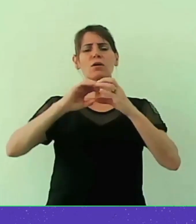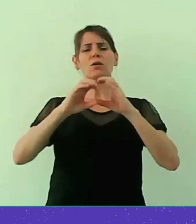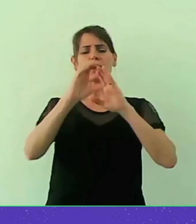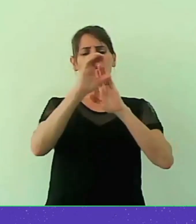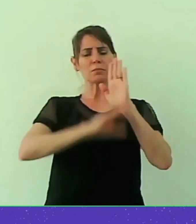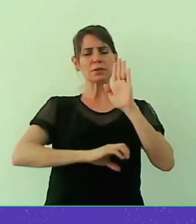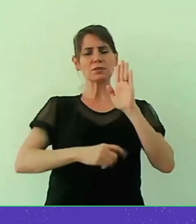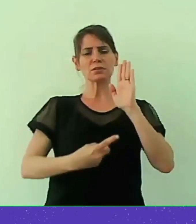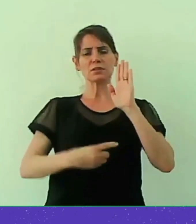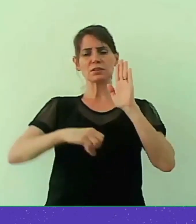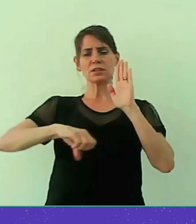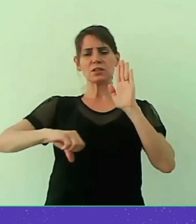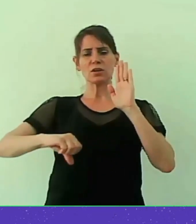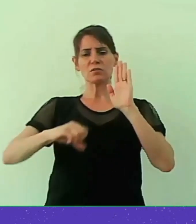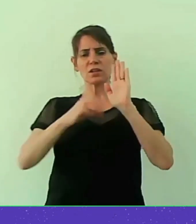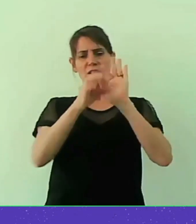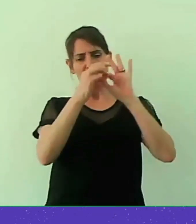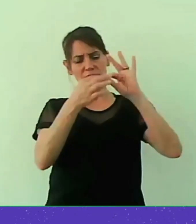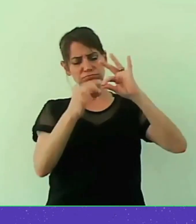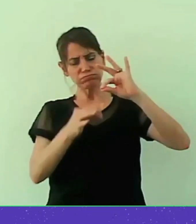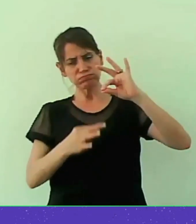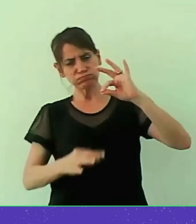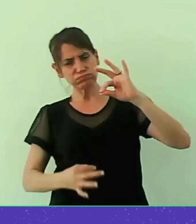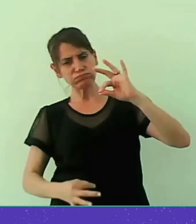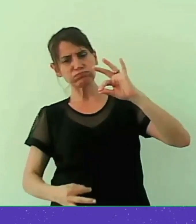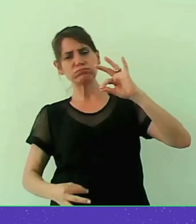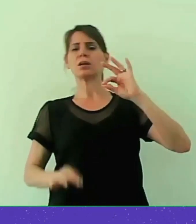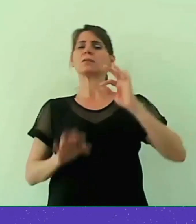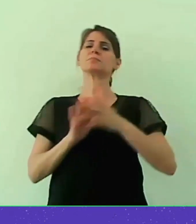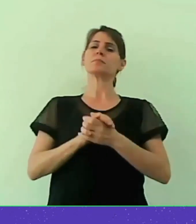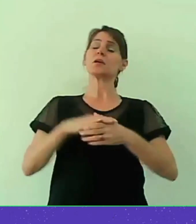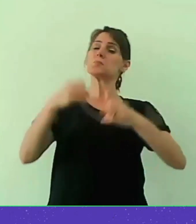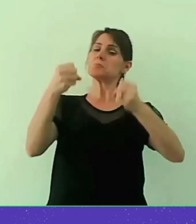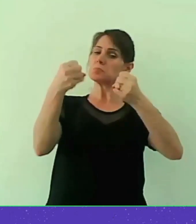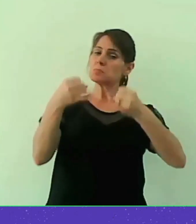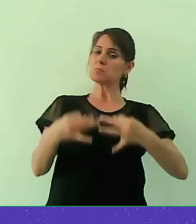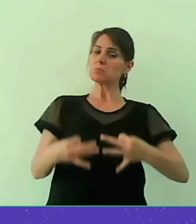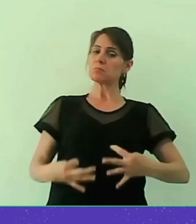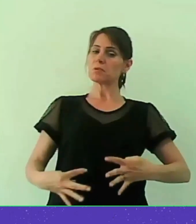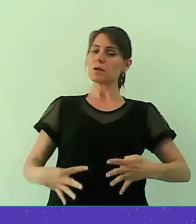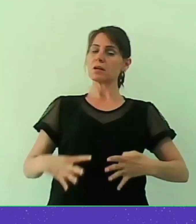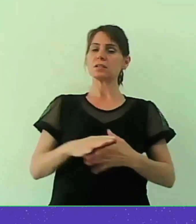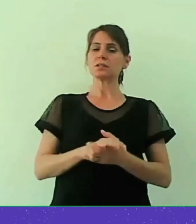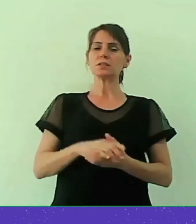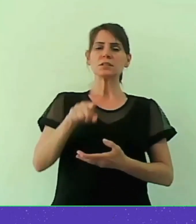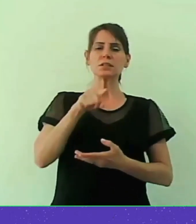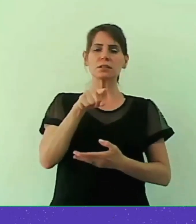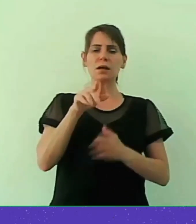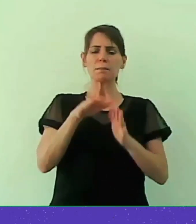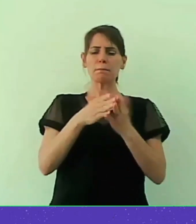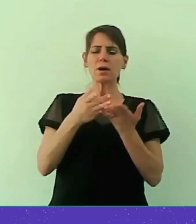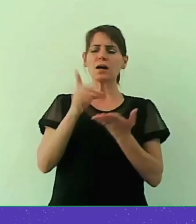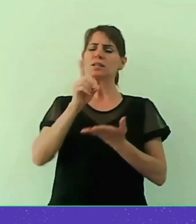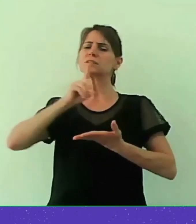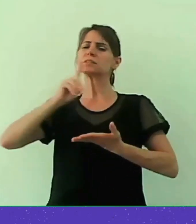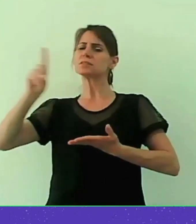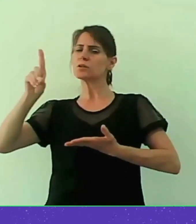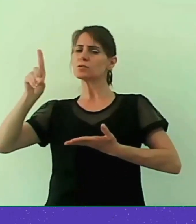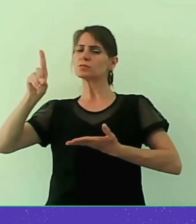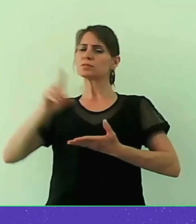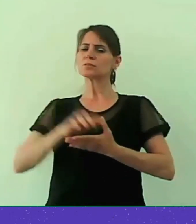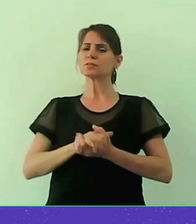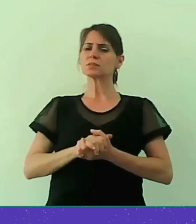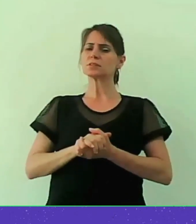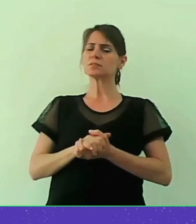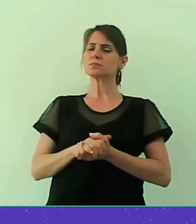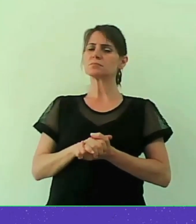119 é para dizer para você que a palavra de Deus atende todas